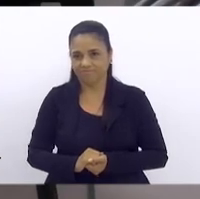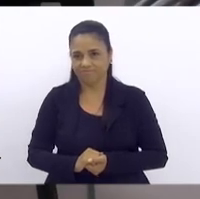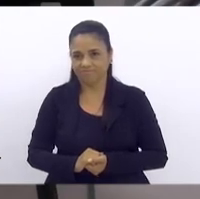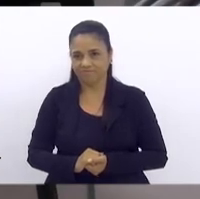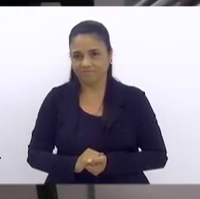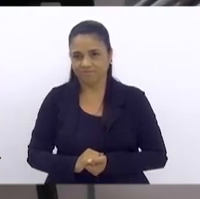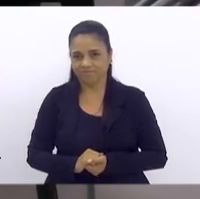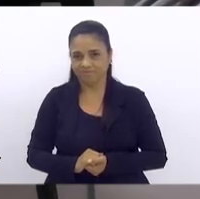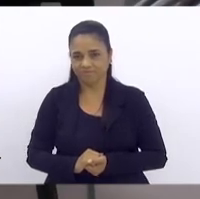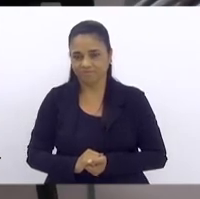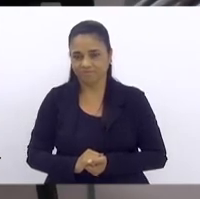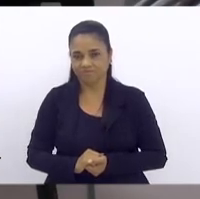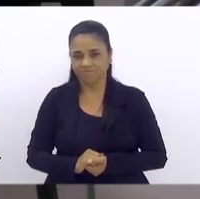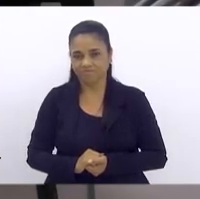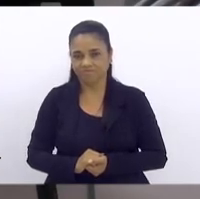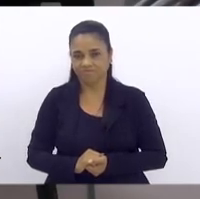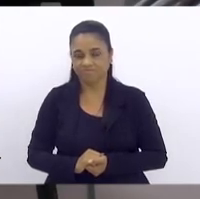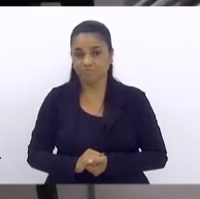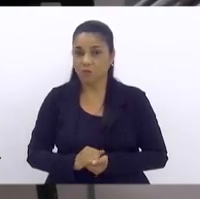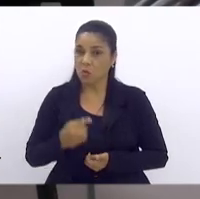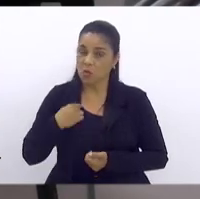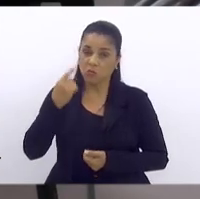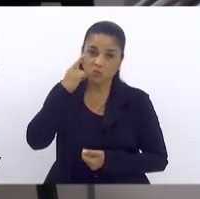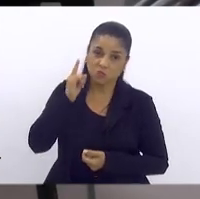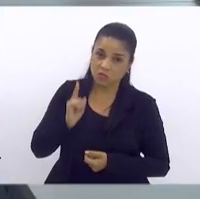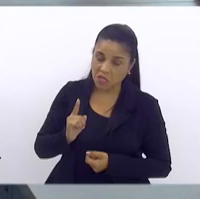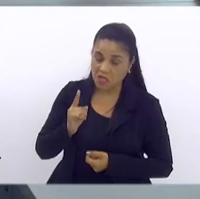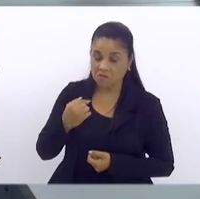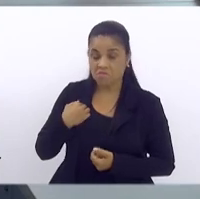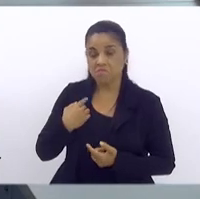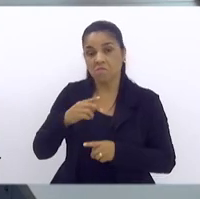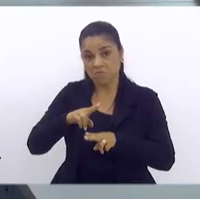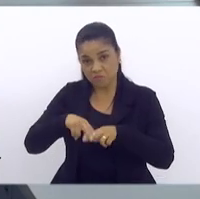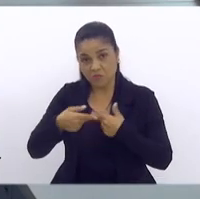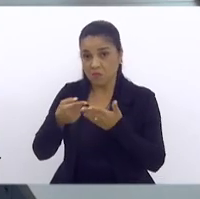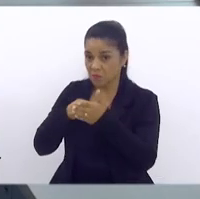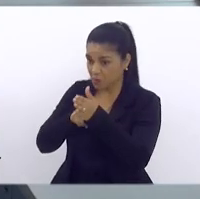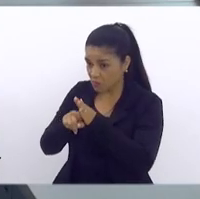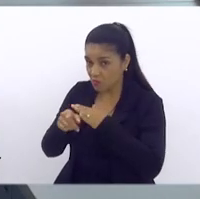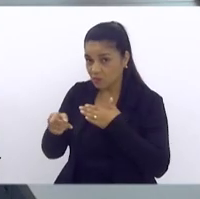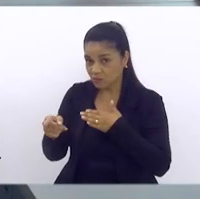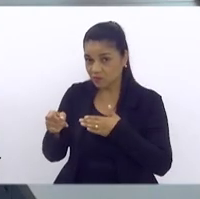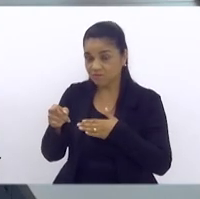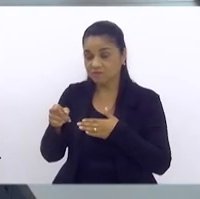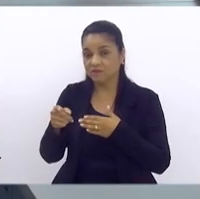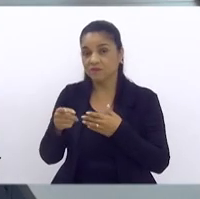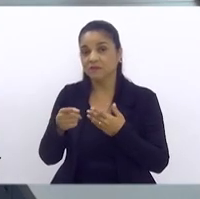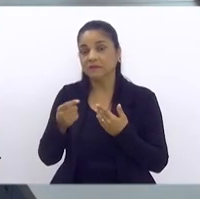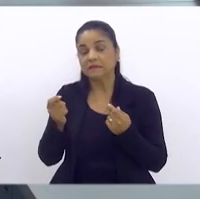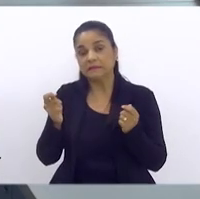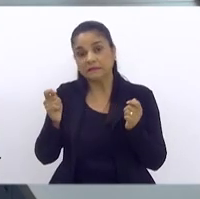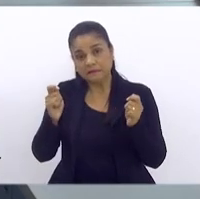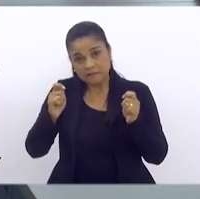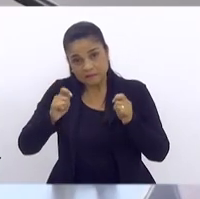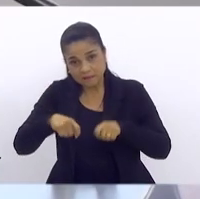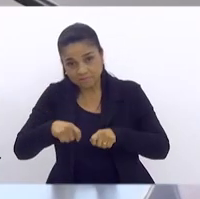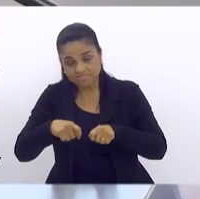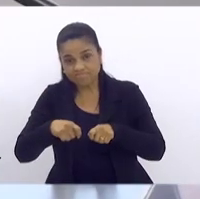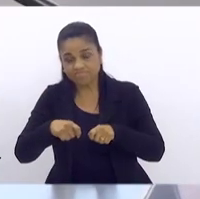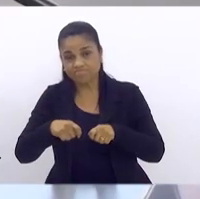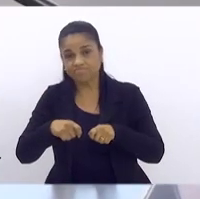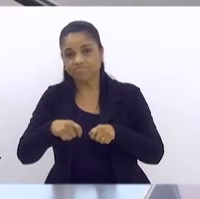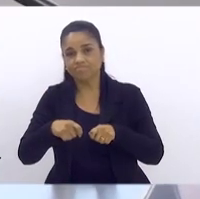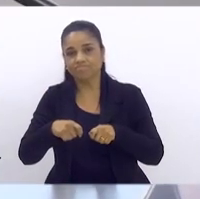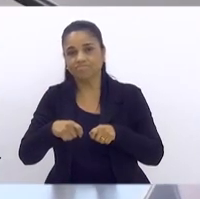E aí eu não sei, e aí estou lhe perguntando, eu não sei, se a gente sistematicamente não devia